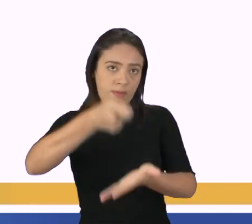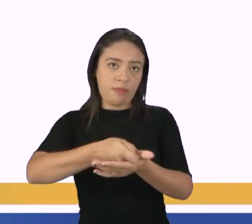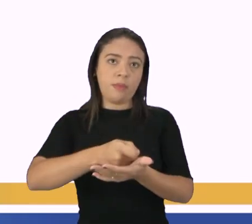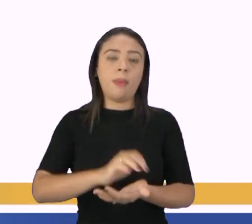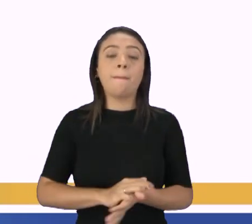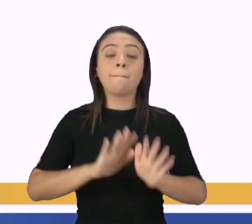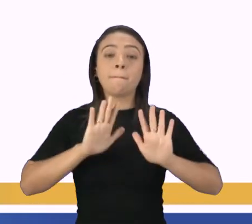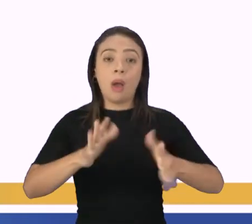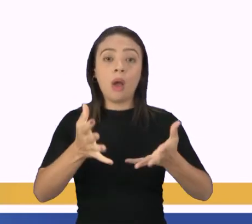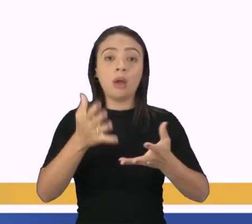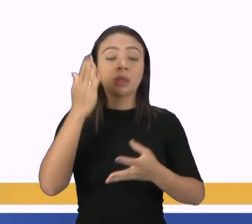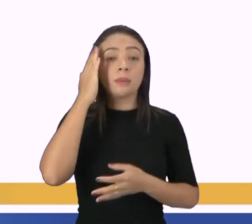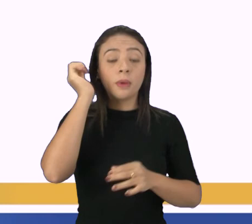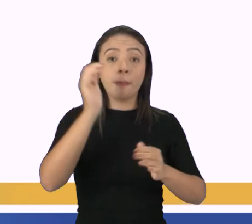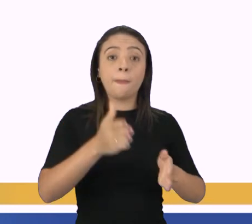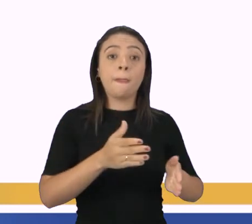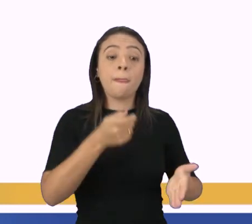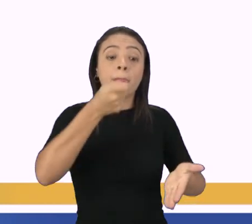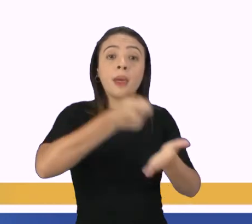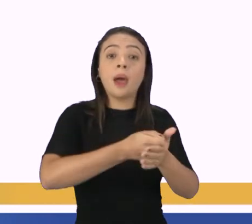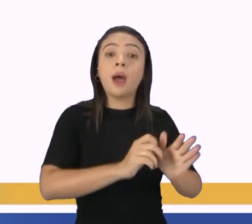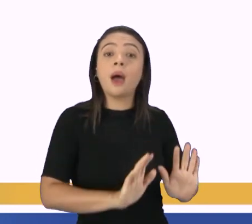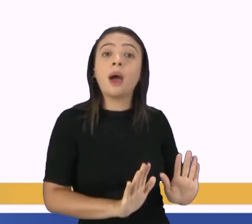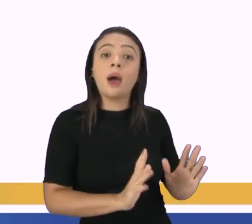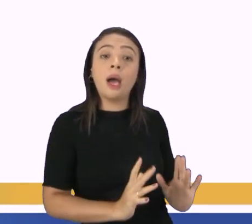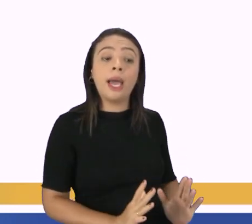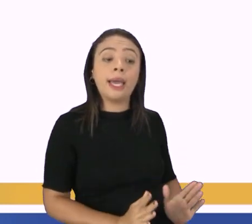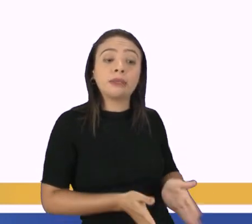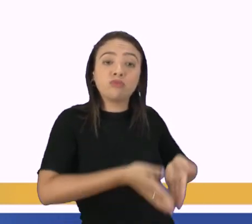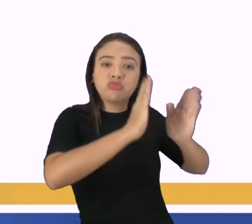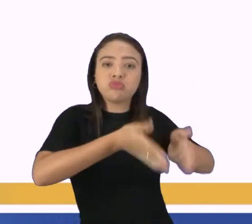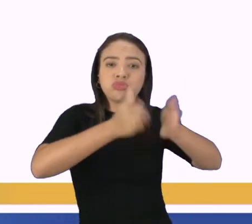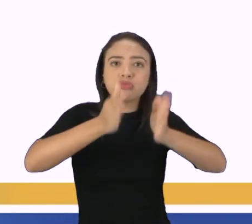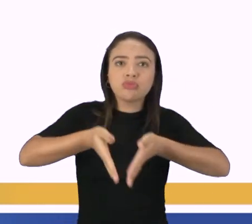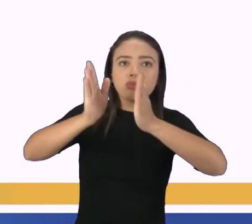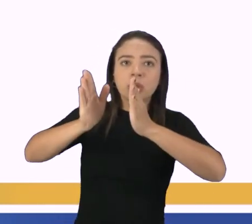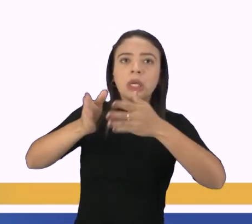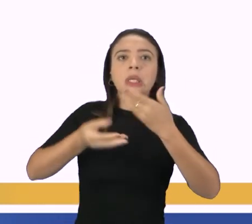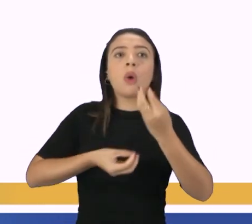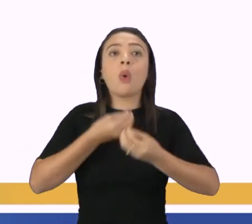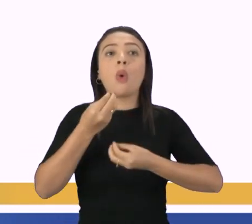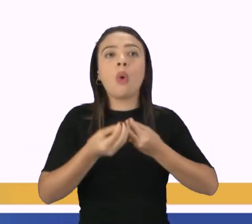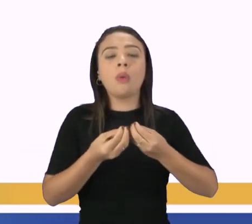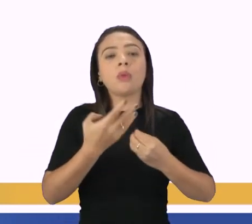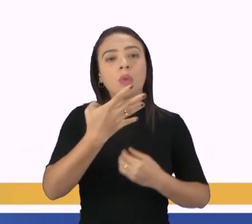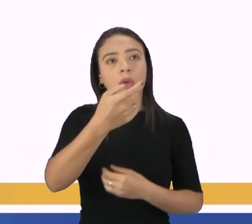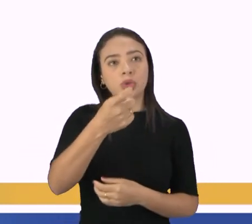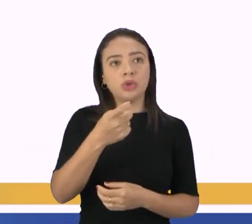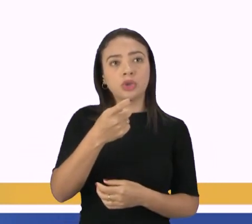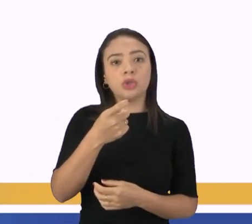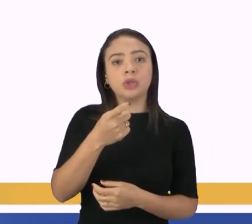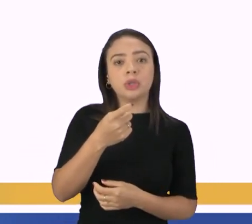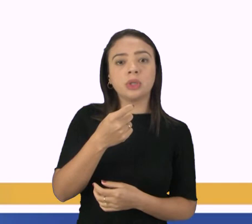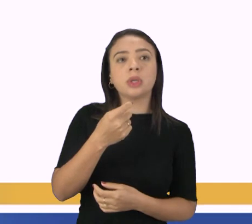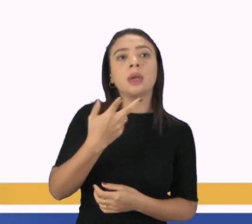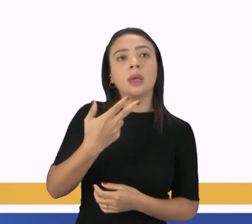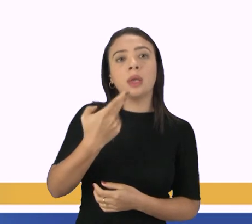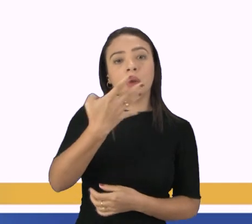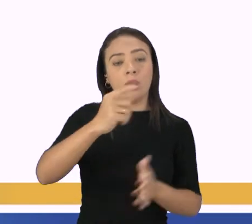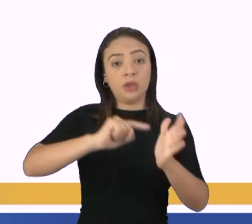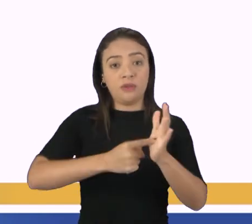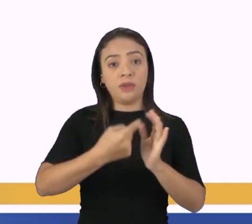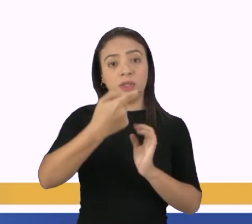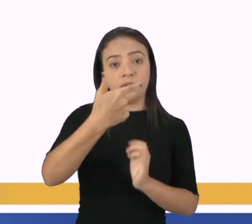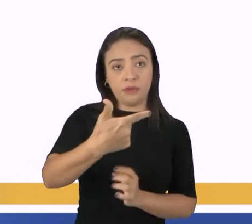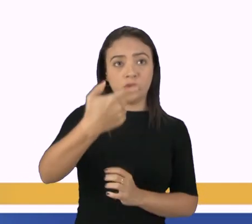da estante, o preço da estante é 4x. Então, 4 vezes x. Como x é 24, 4 vezes 24 vai